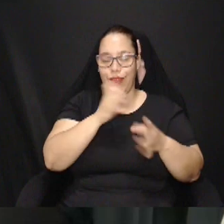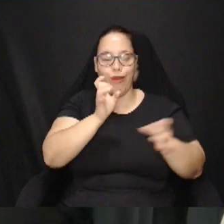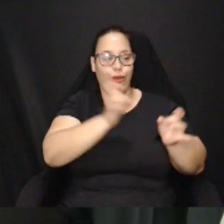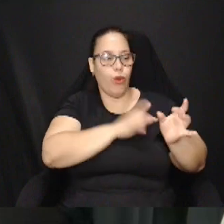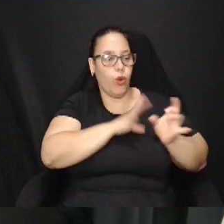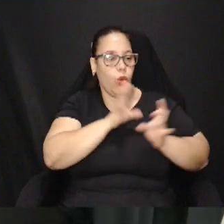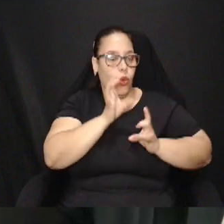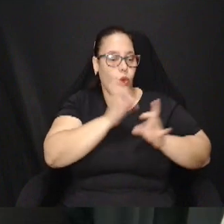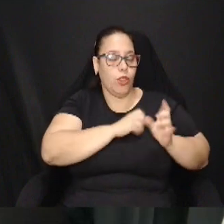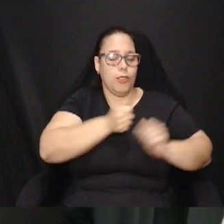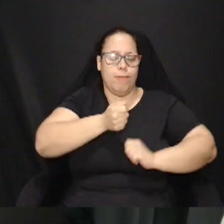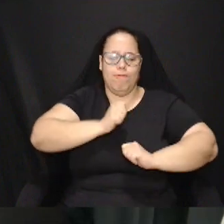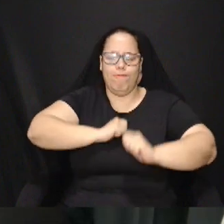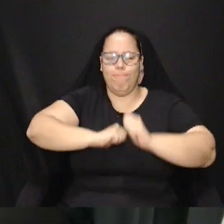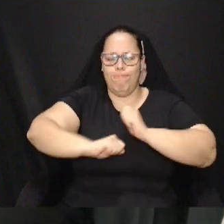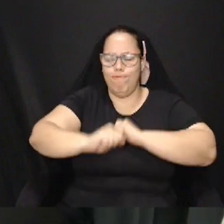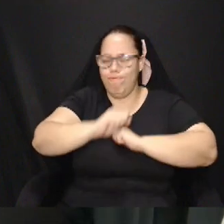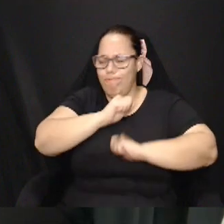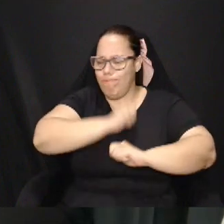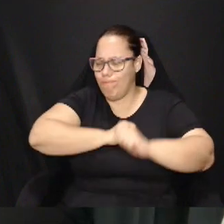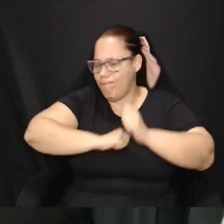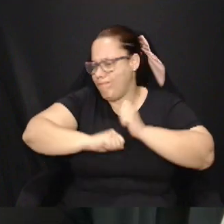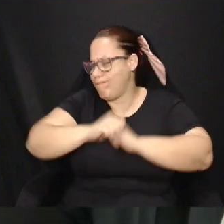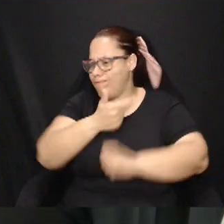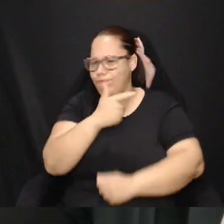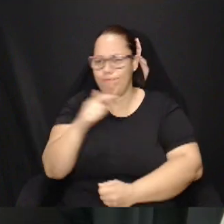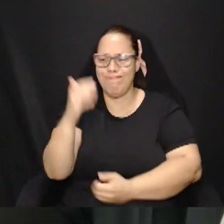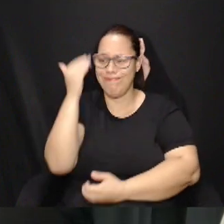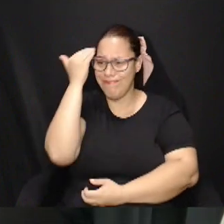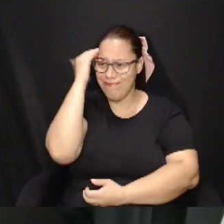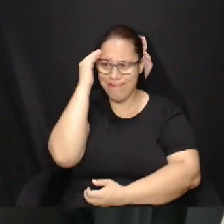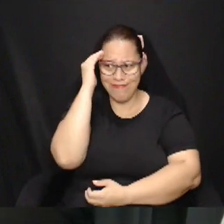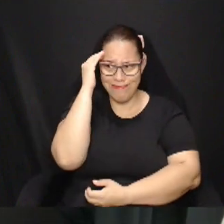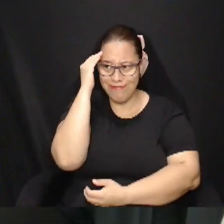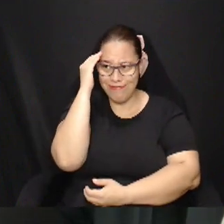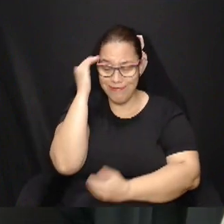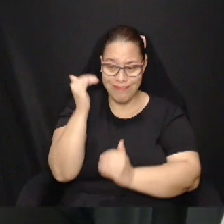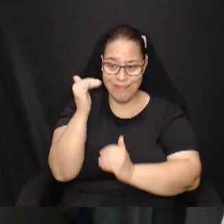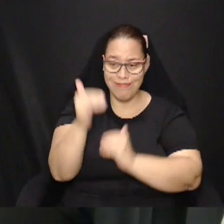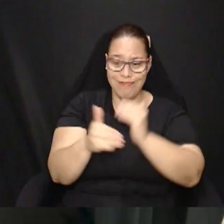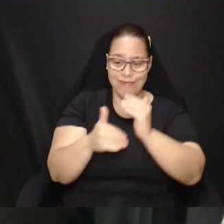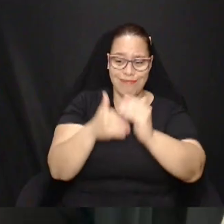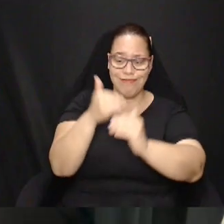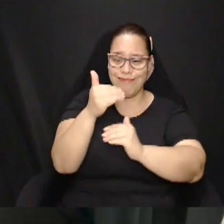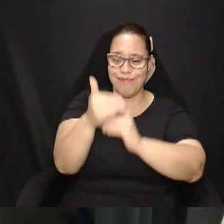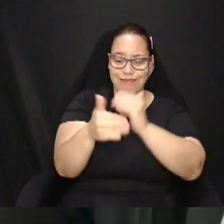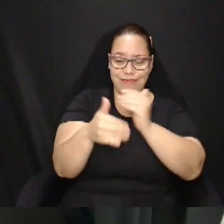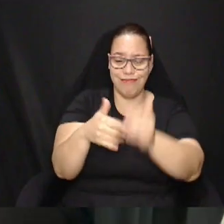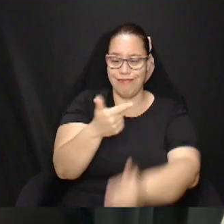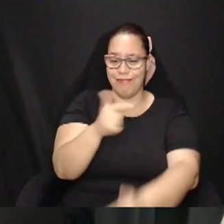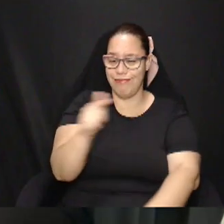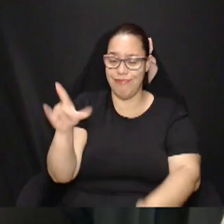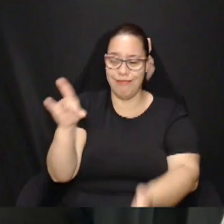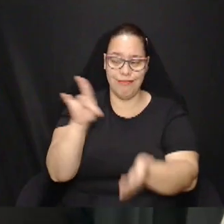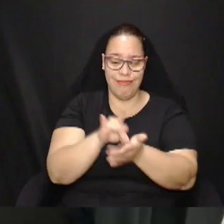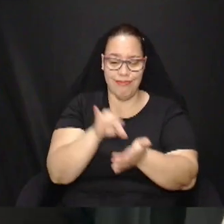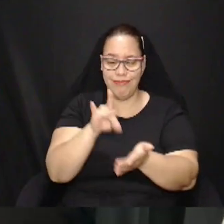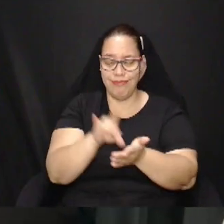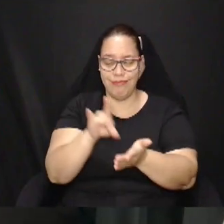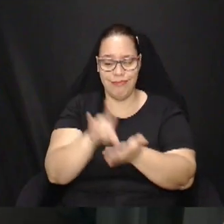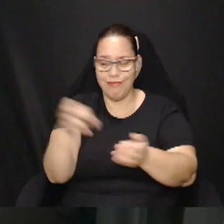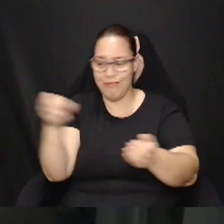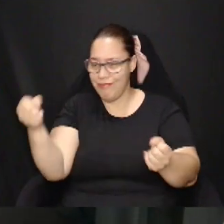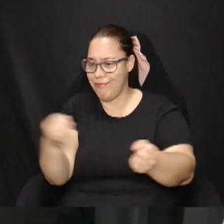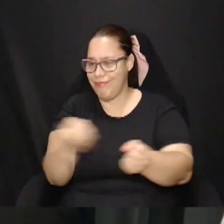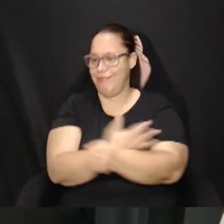ansiedade muito grande. Quando a gente não tem a compreensão desses processos, e não existe validação emocional, a gente está dizendo da